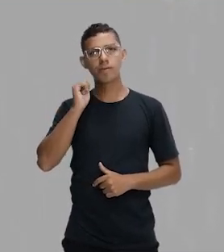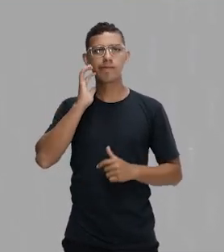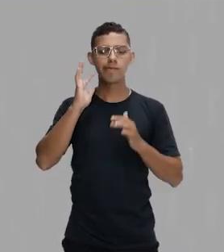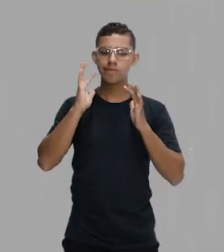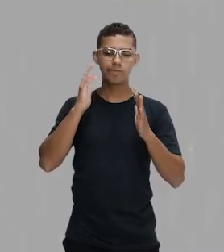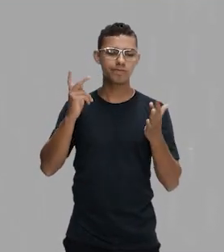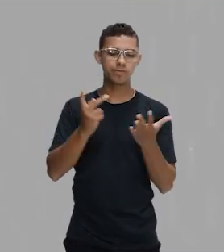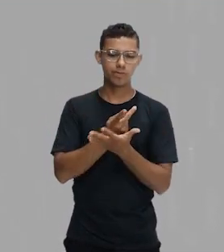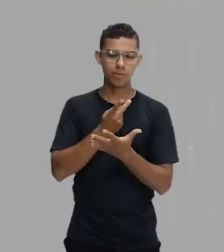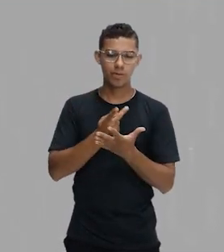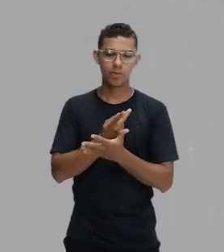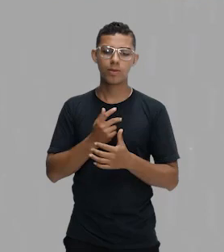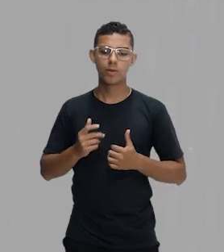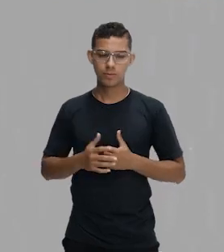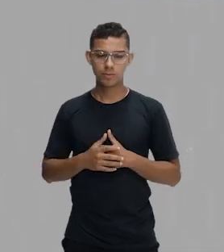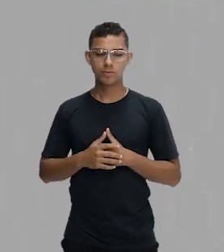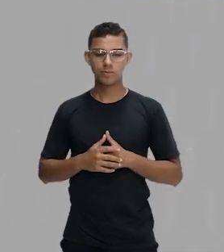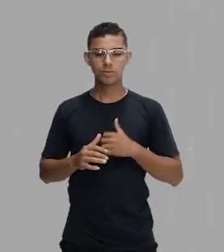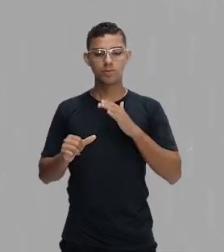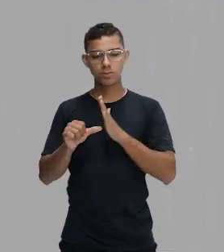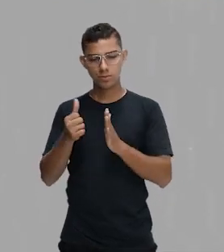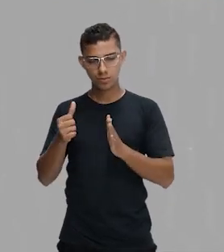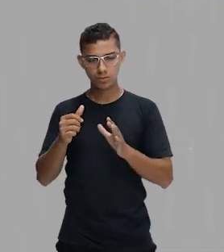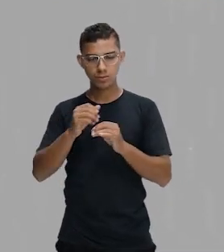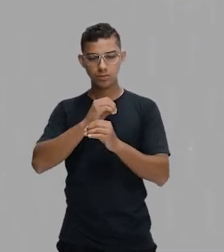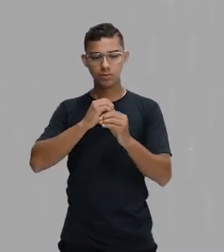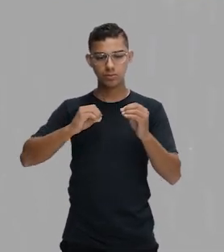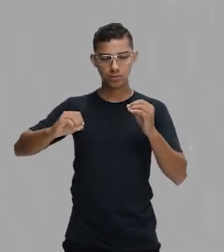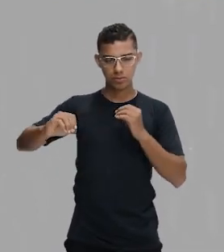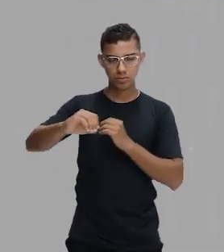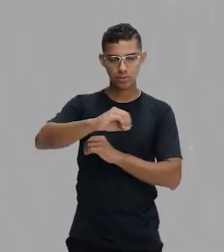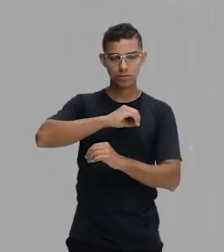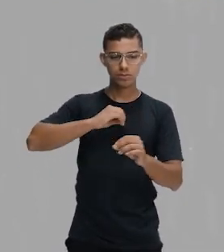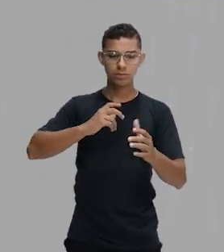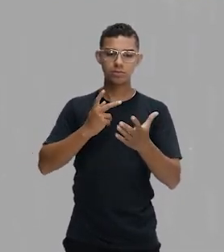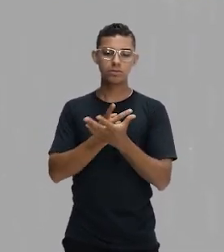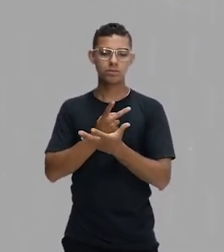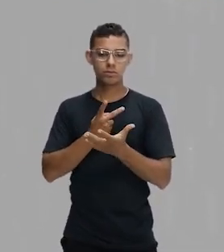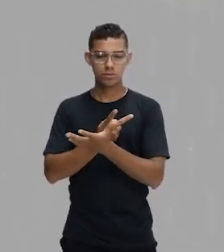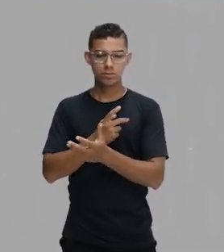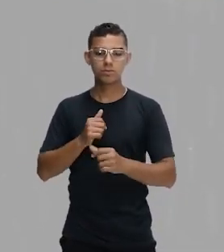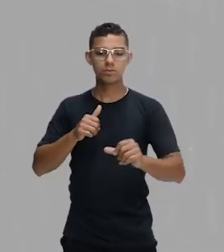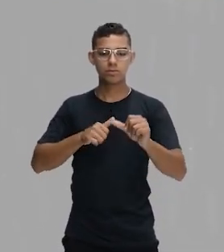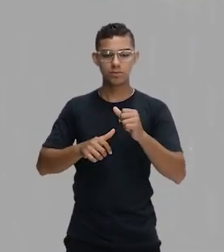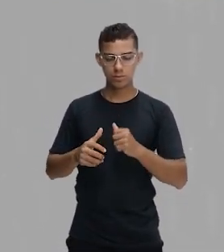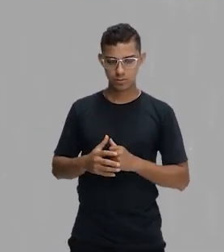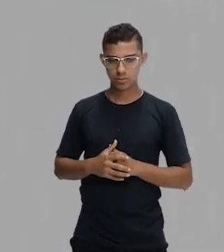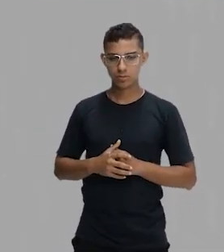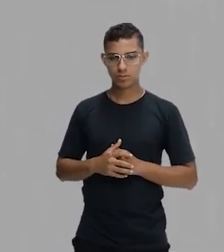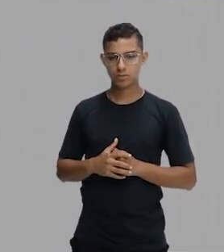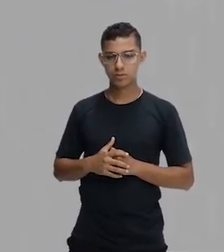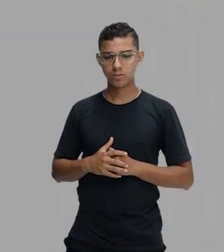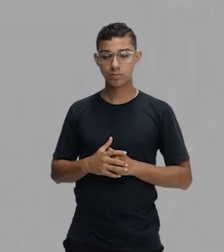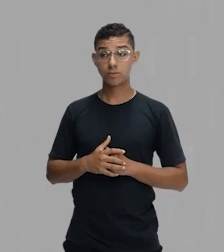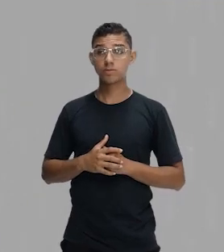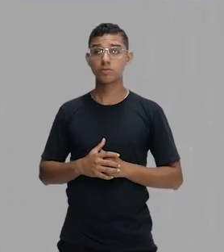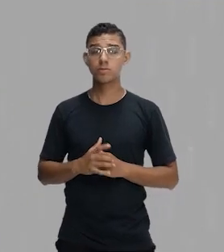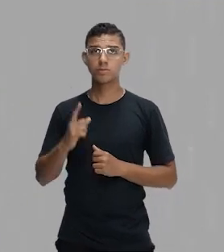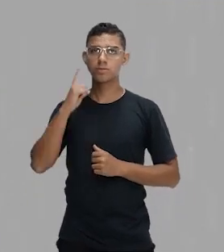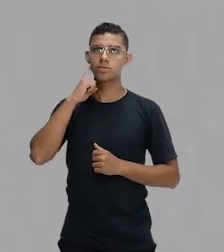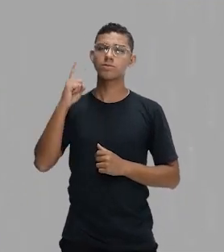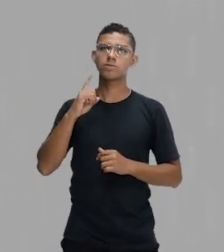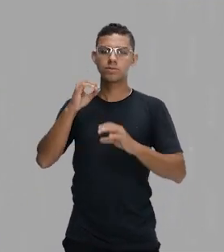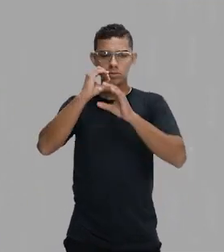não estava correta. Primeiro tem os movimentos irregulares dos planetas. Então aquela mesma situação desses astros errantes, olhar para o